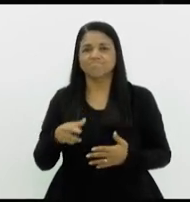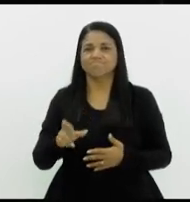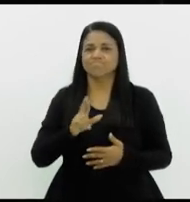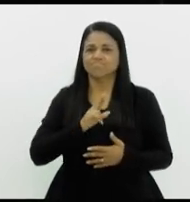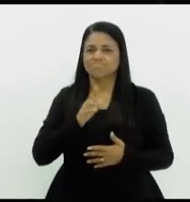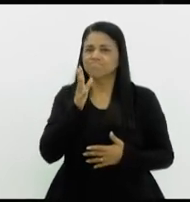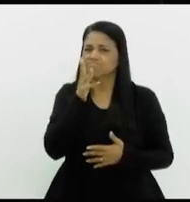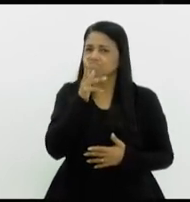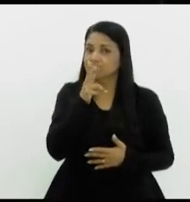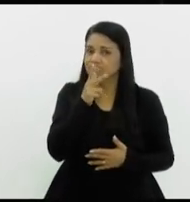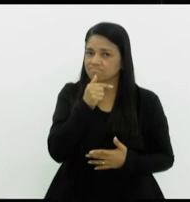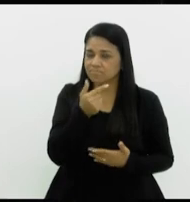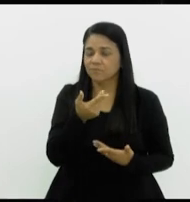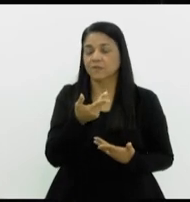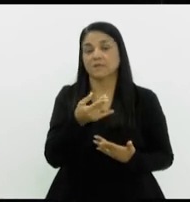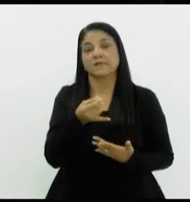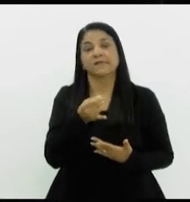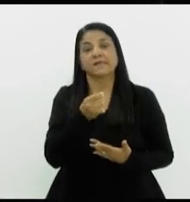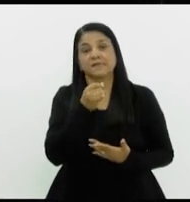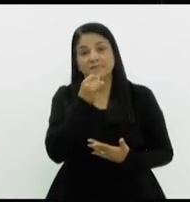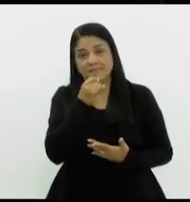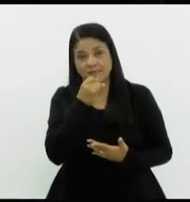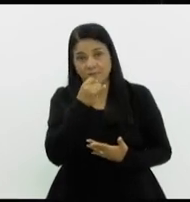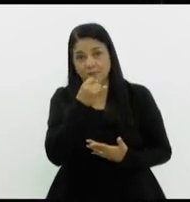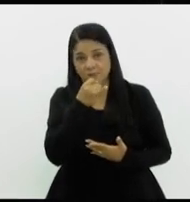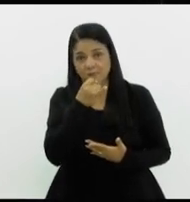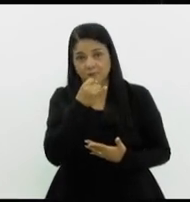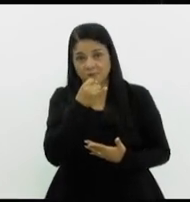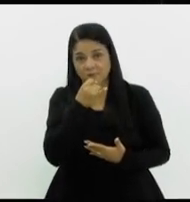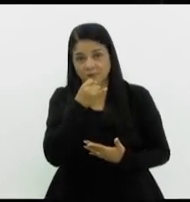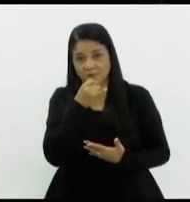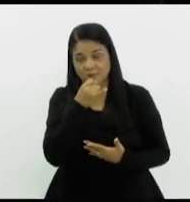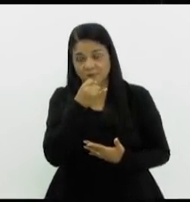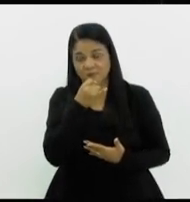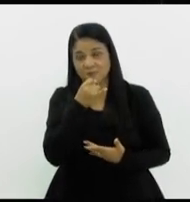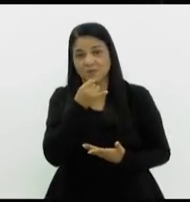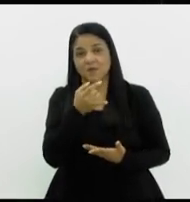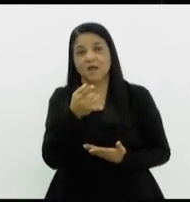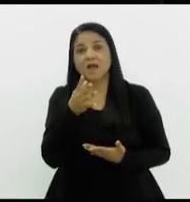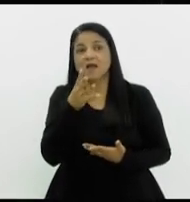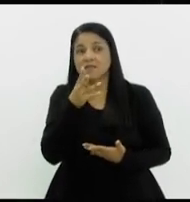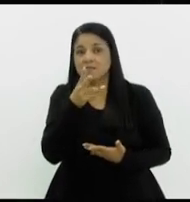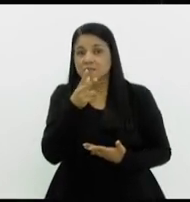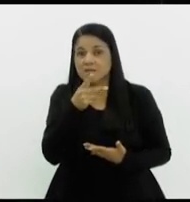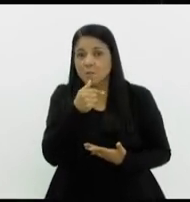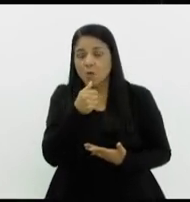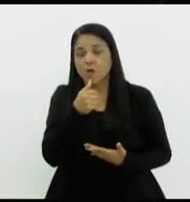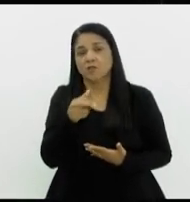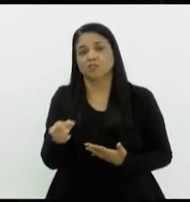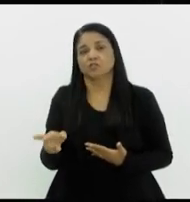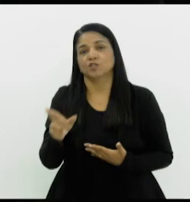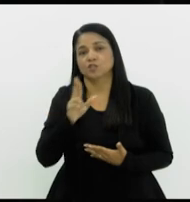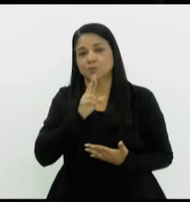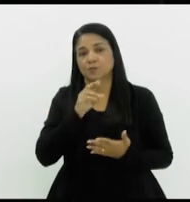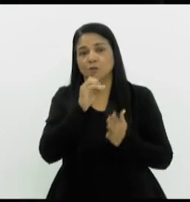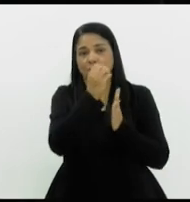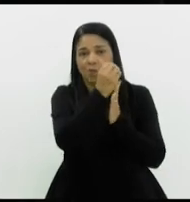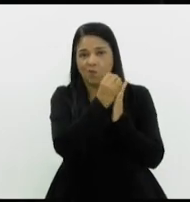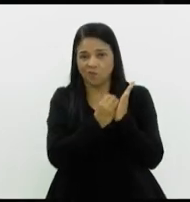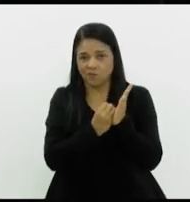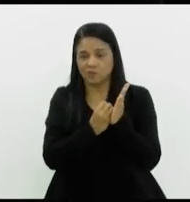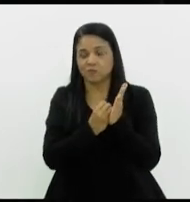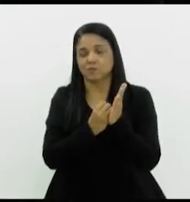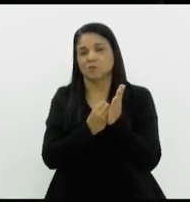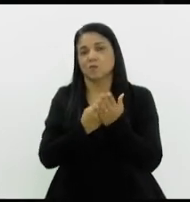resposta. E, como exemplo, eu cito essa constante demora em responder aos nossos ofícios enviados pelo meu